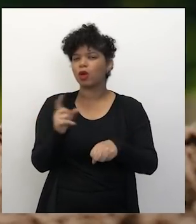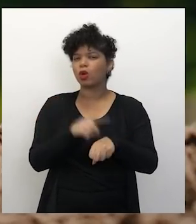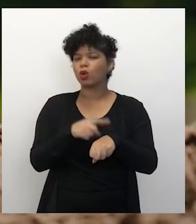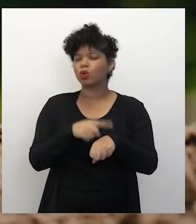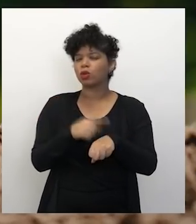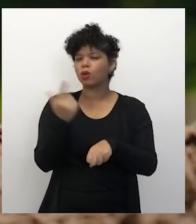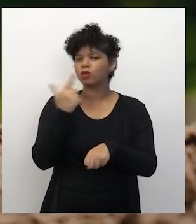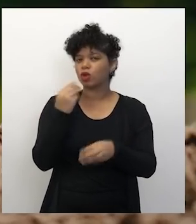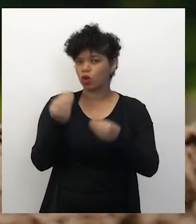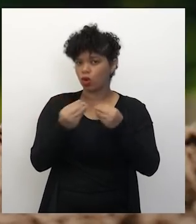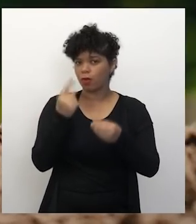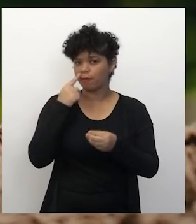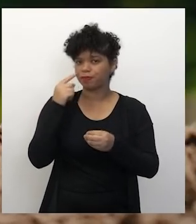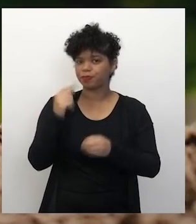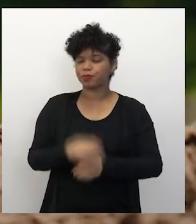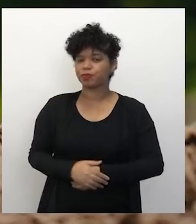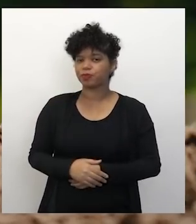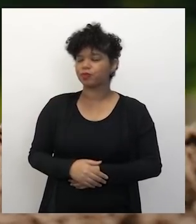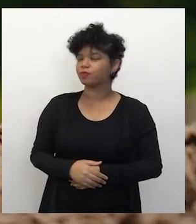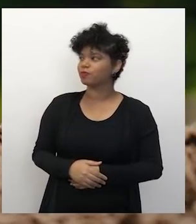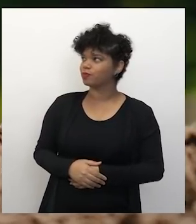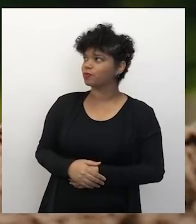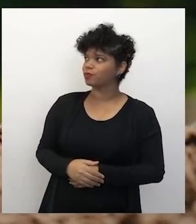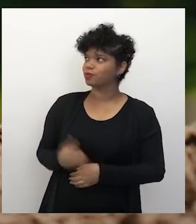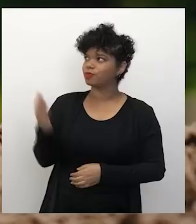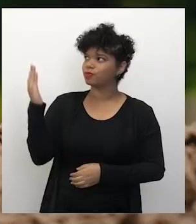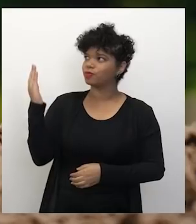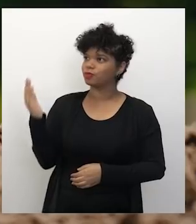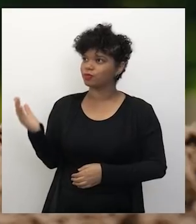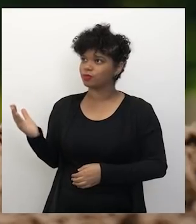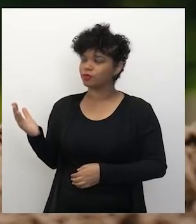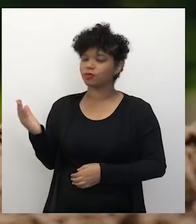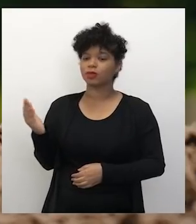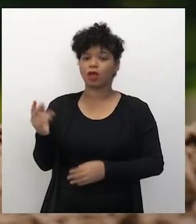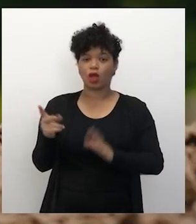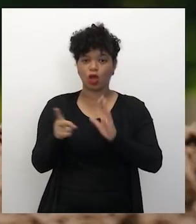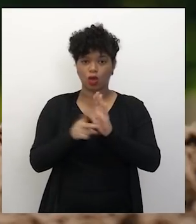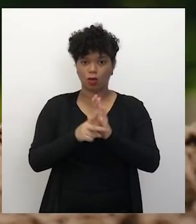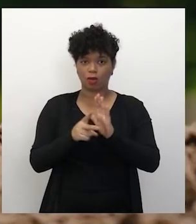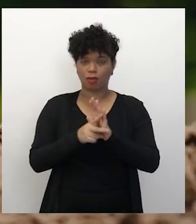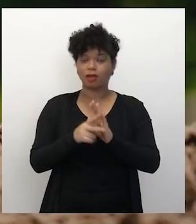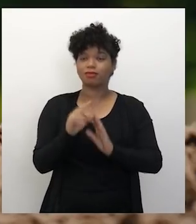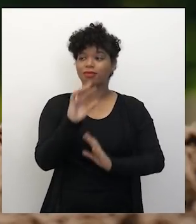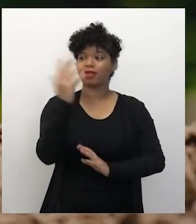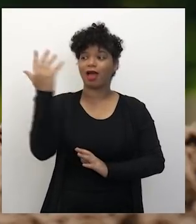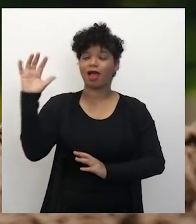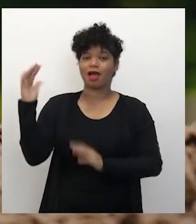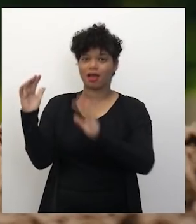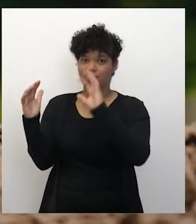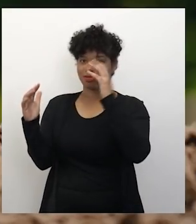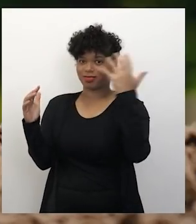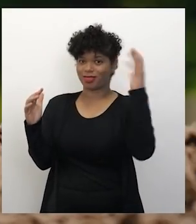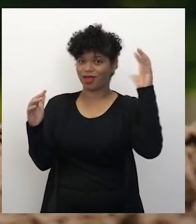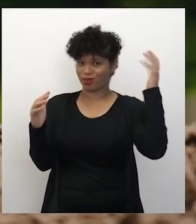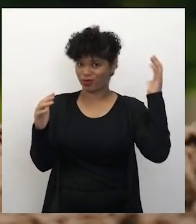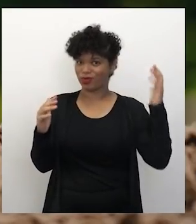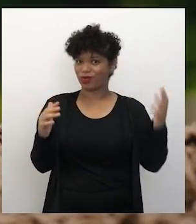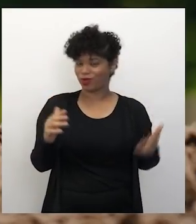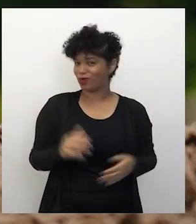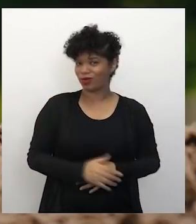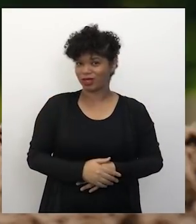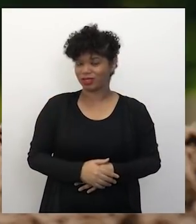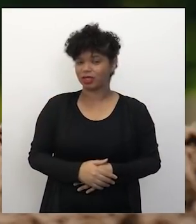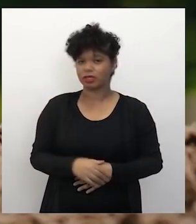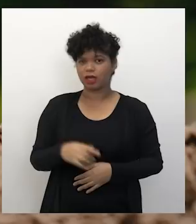Então, essa tela que vocês estão vendo, ela demonstra o tempo da natureza, que refere-se aí a eventos naturais. Vocês estão